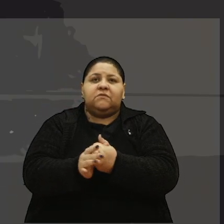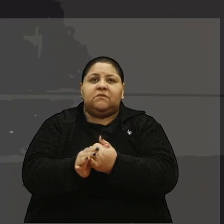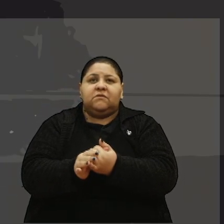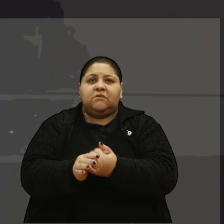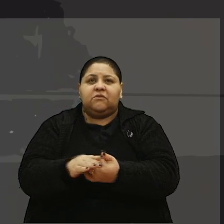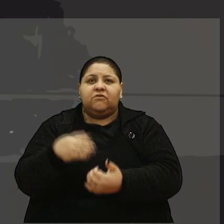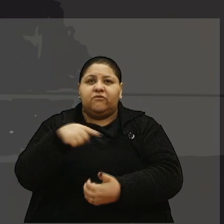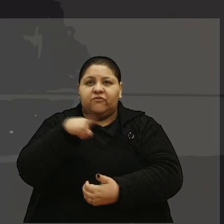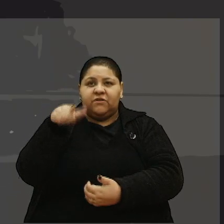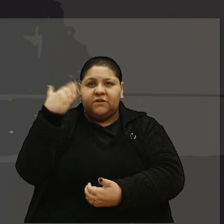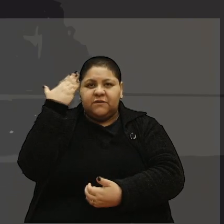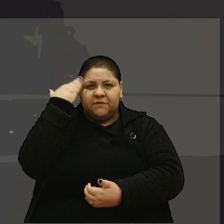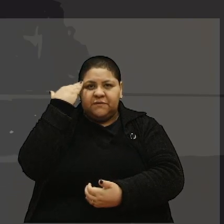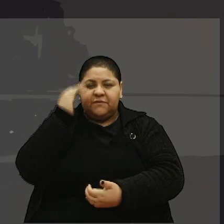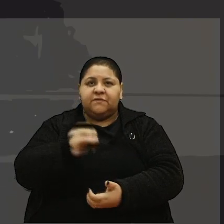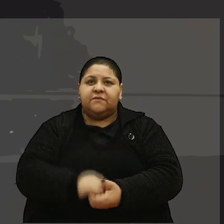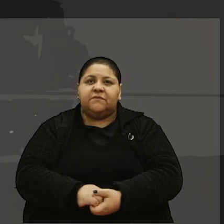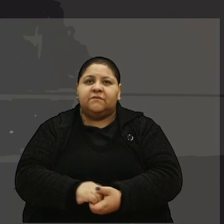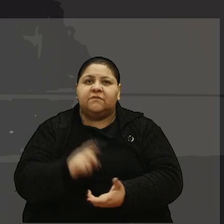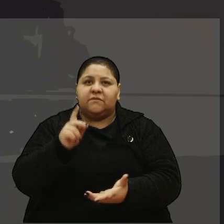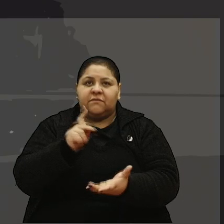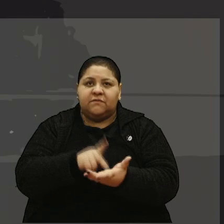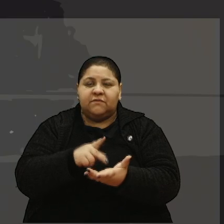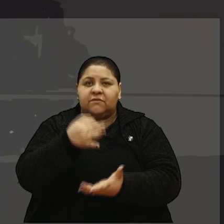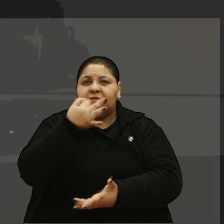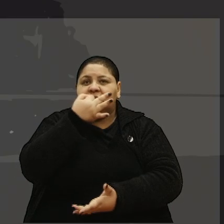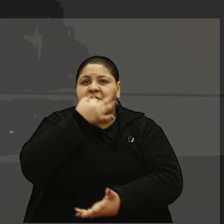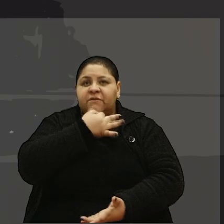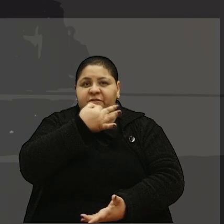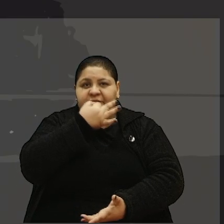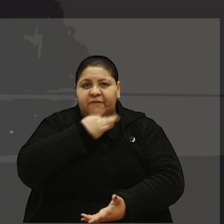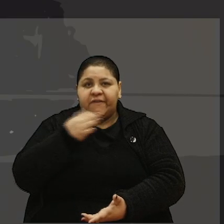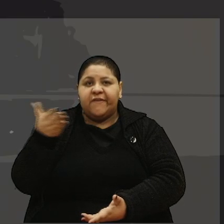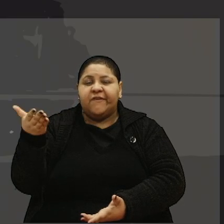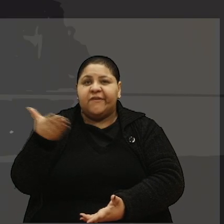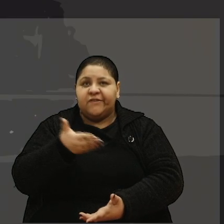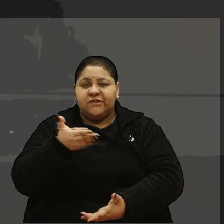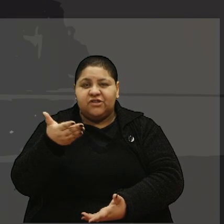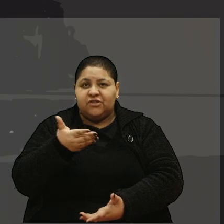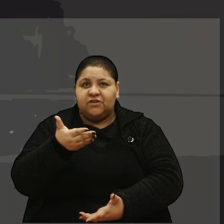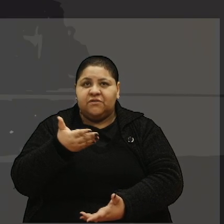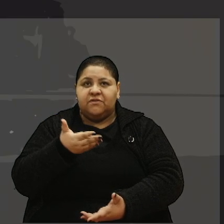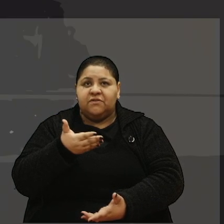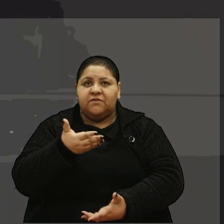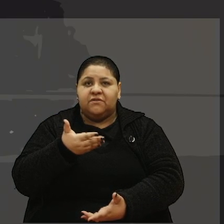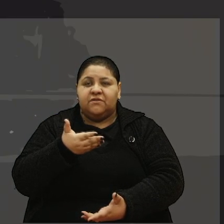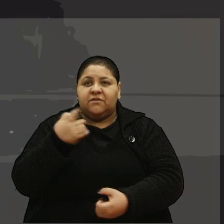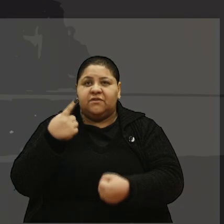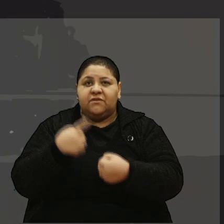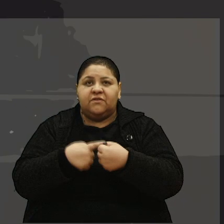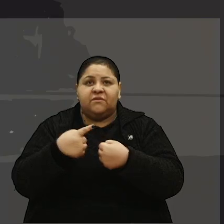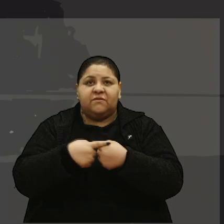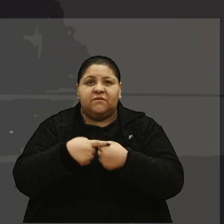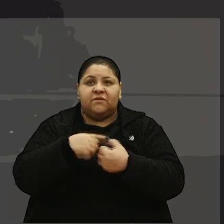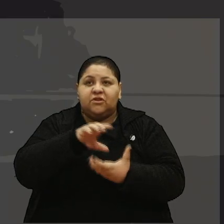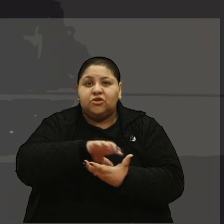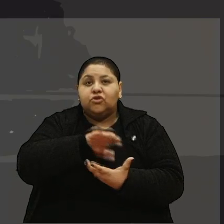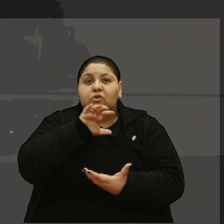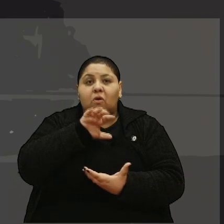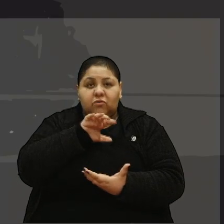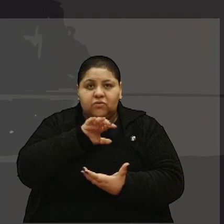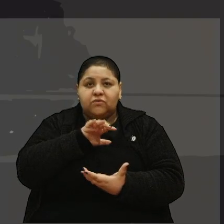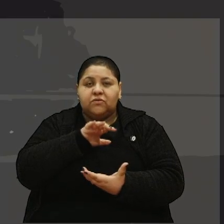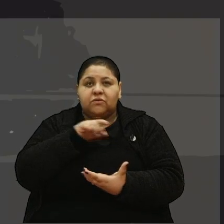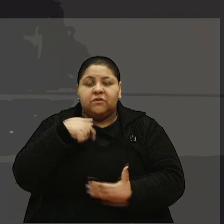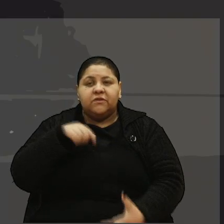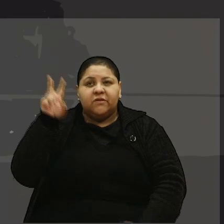de todos que, na verdade, Caxias do Sul já está ficando uma cidade de idosos, né? Eu